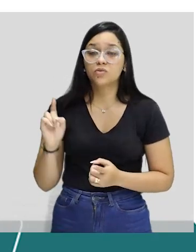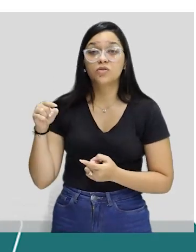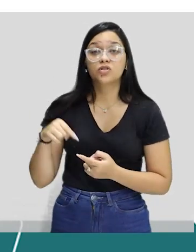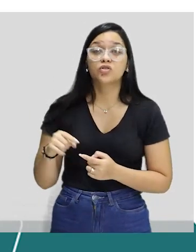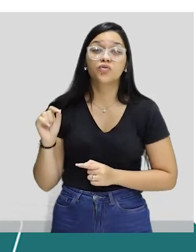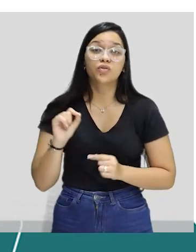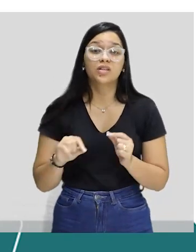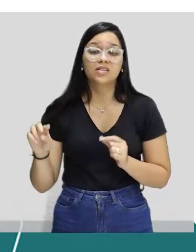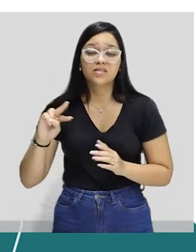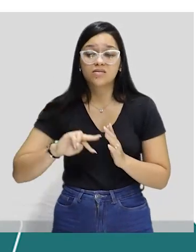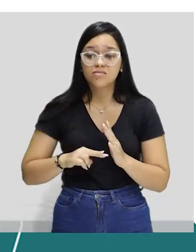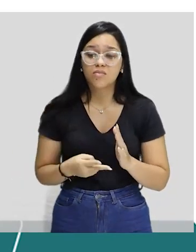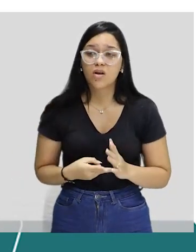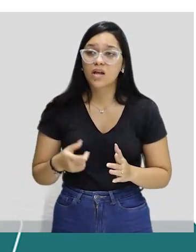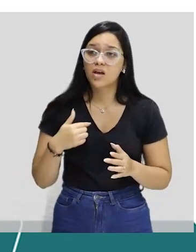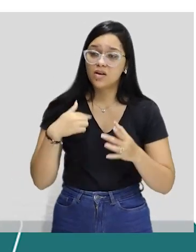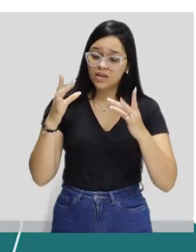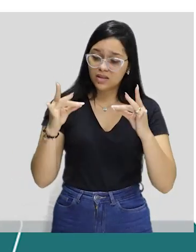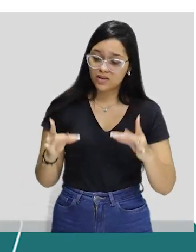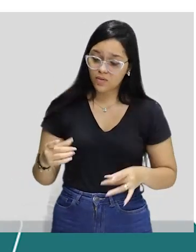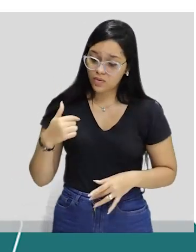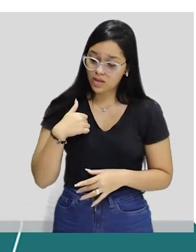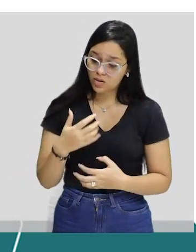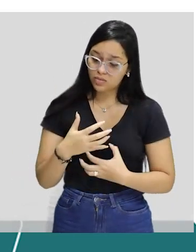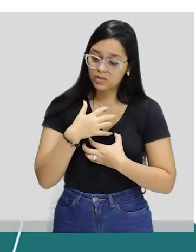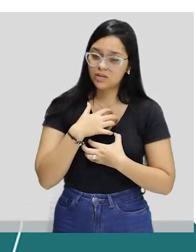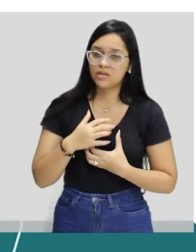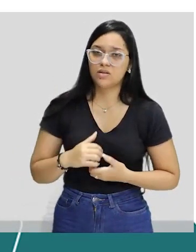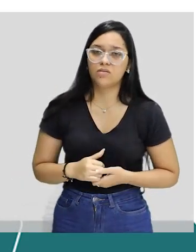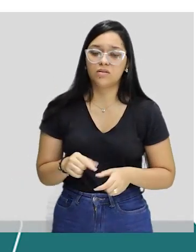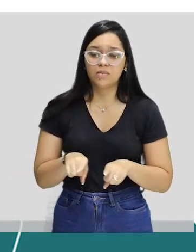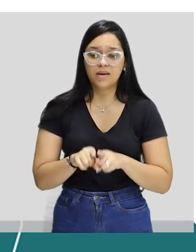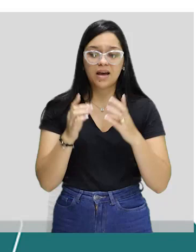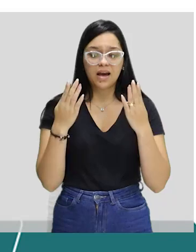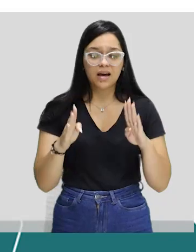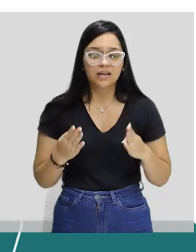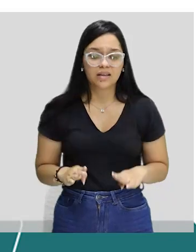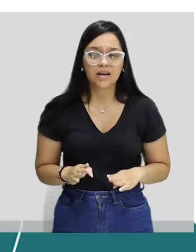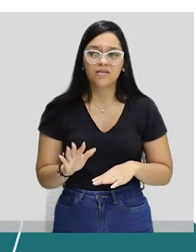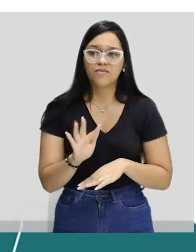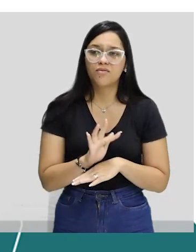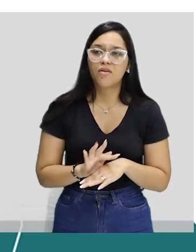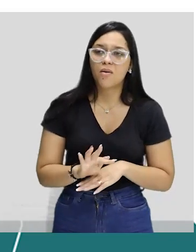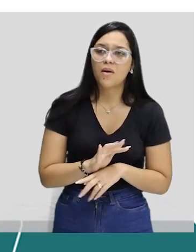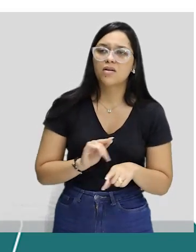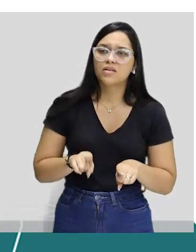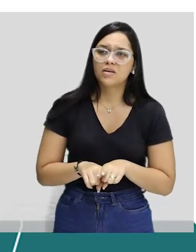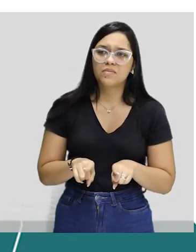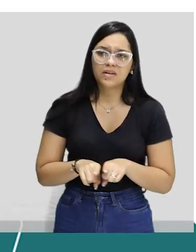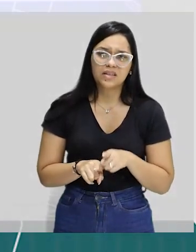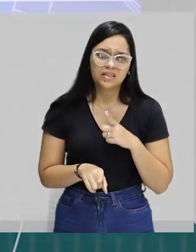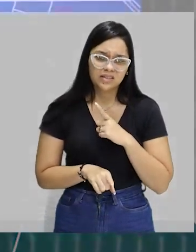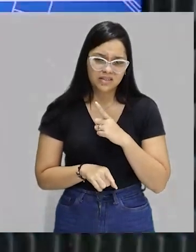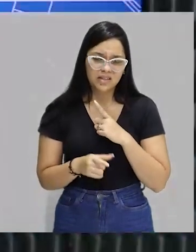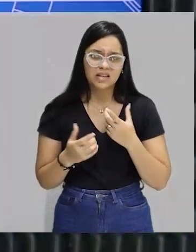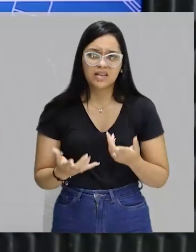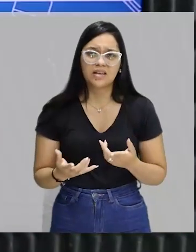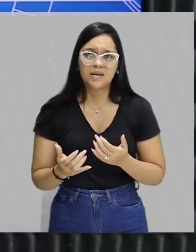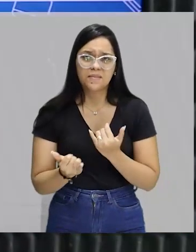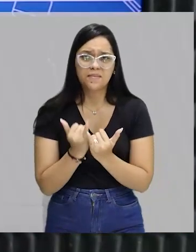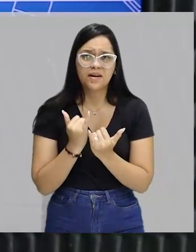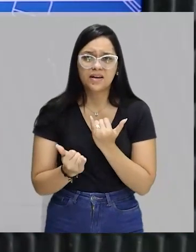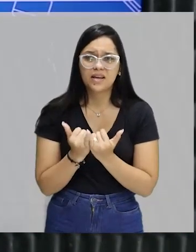Subjetiva, simbólica, eu vou descrever o que eu sinto. A análise sobre um ponto de vista formal, estético, estilístico é renascentista,